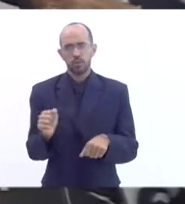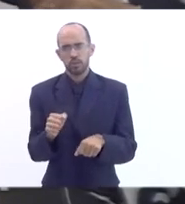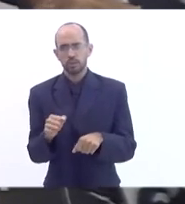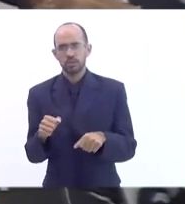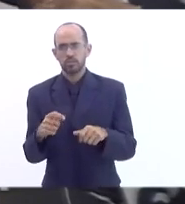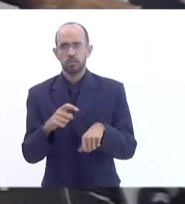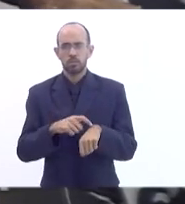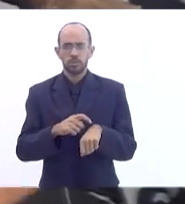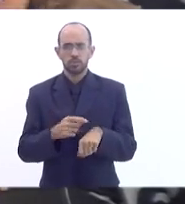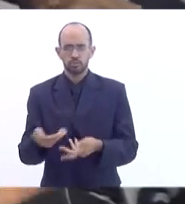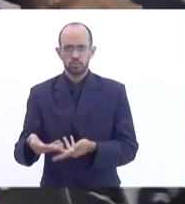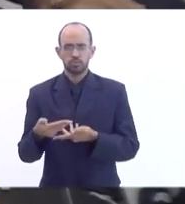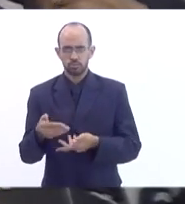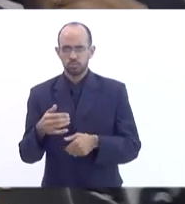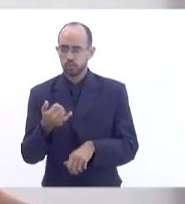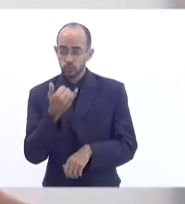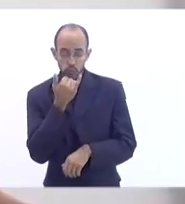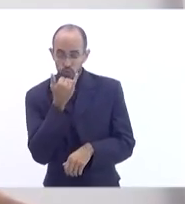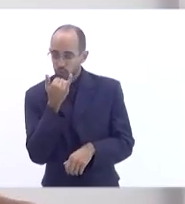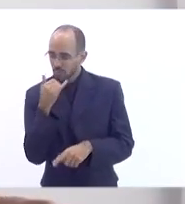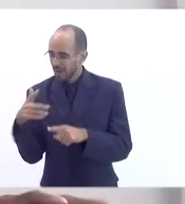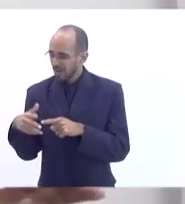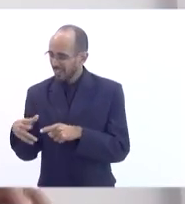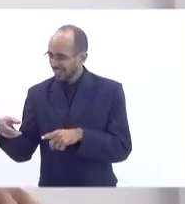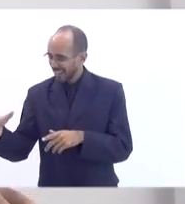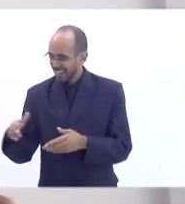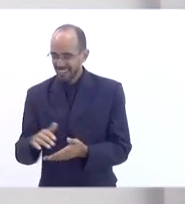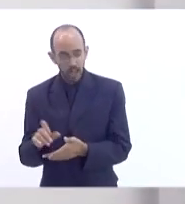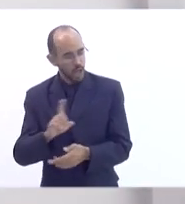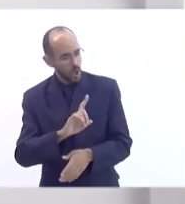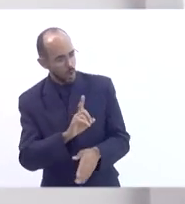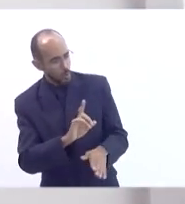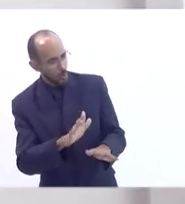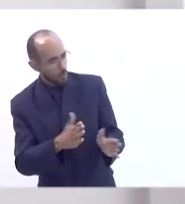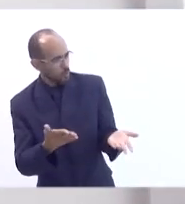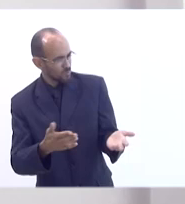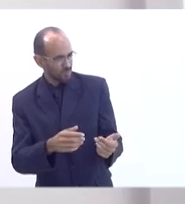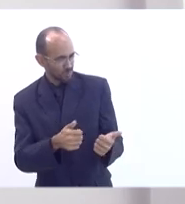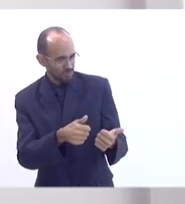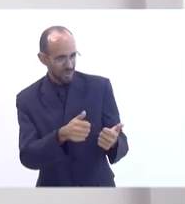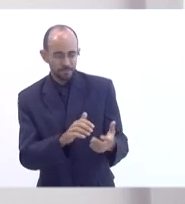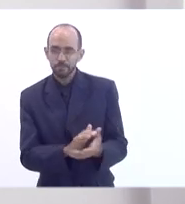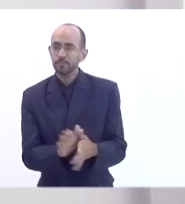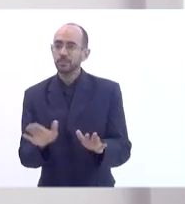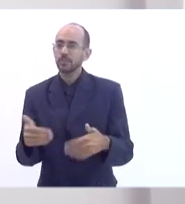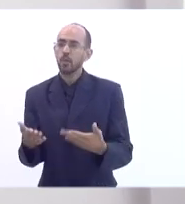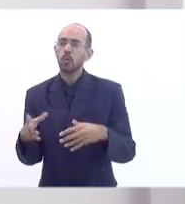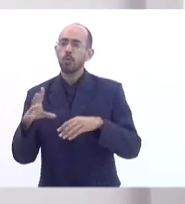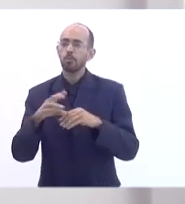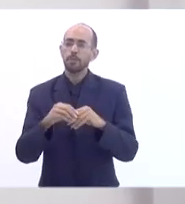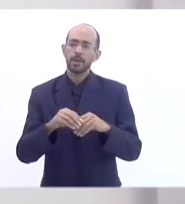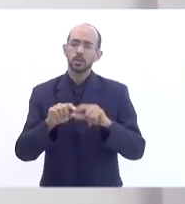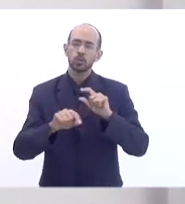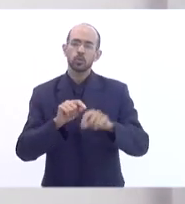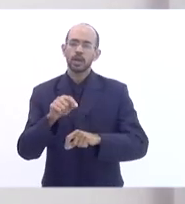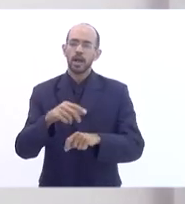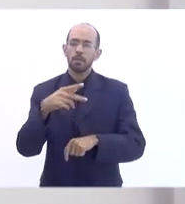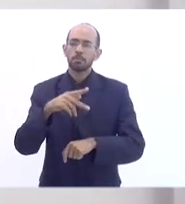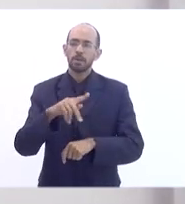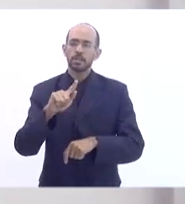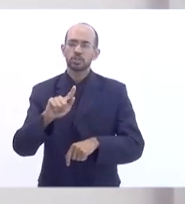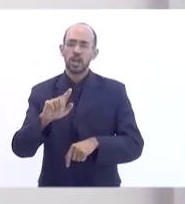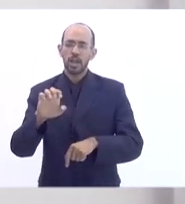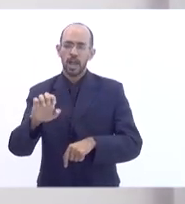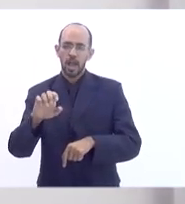chamamento Me desculpa não quis excelência então em complementação a PG vai dar o parecer